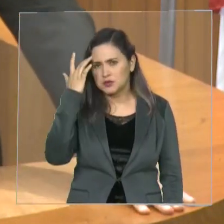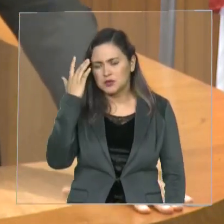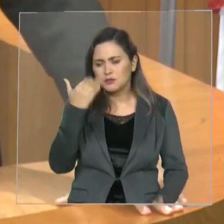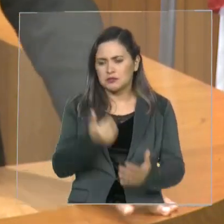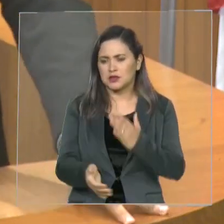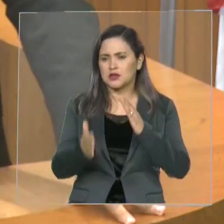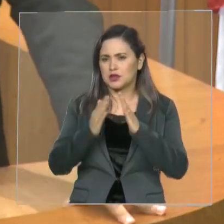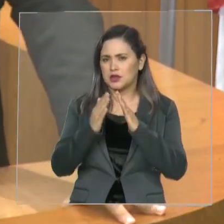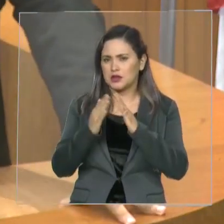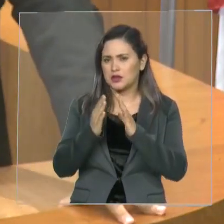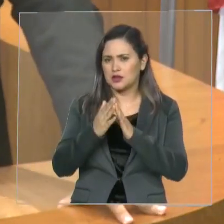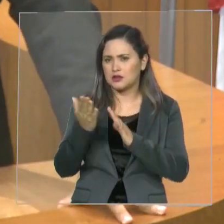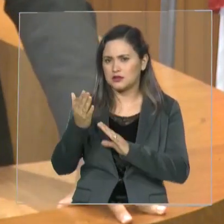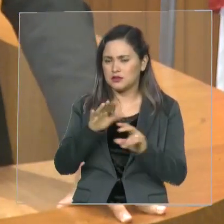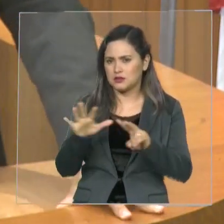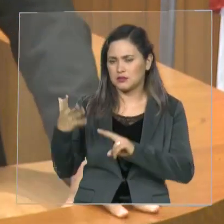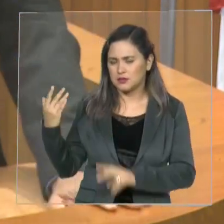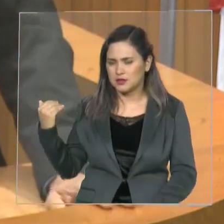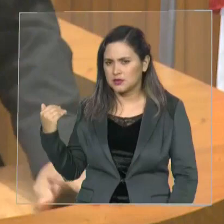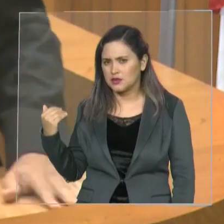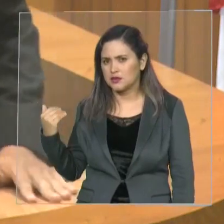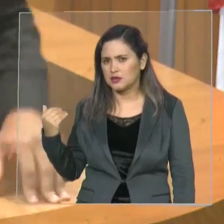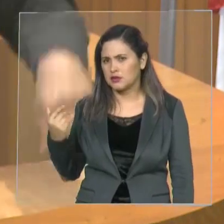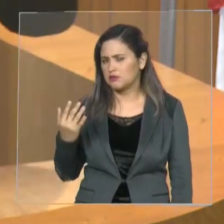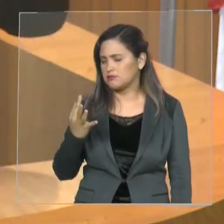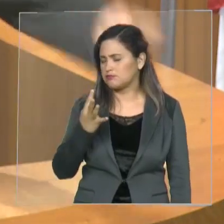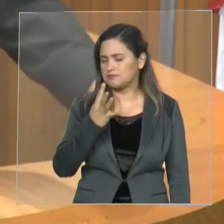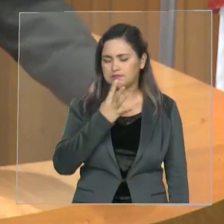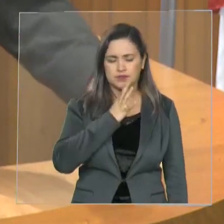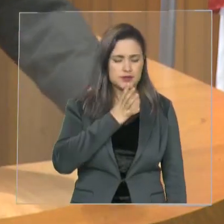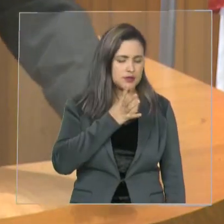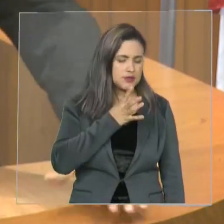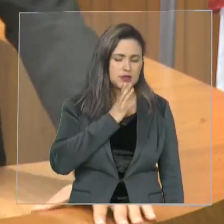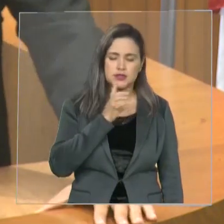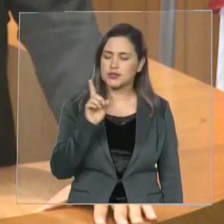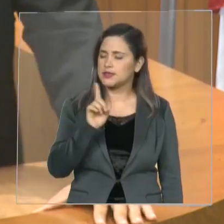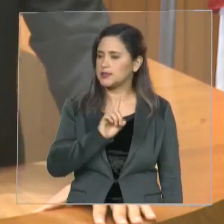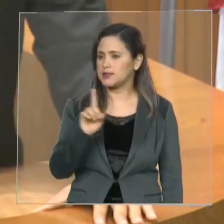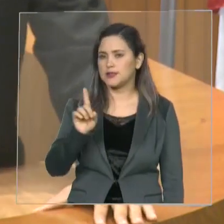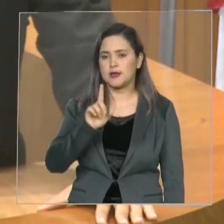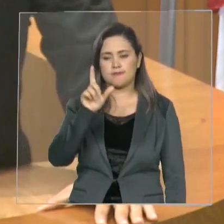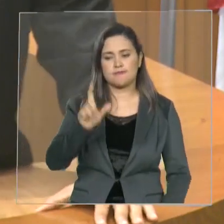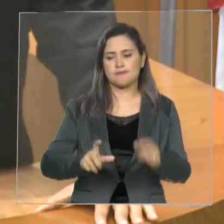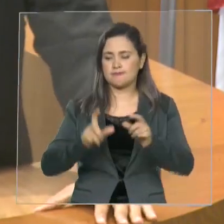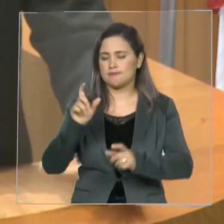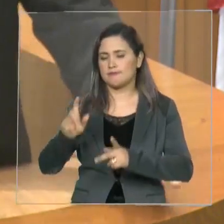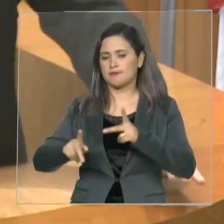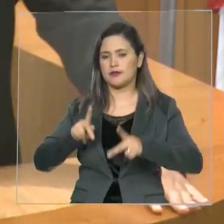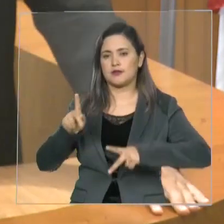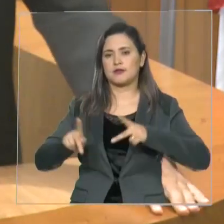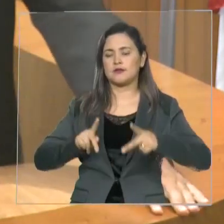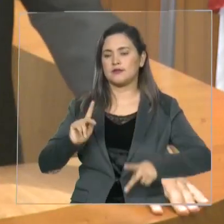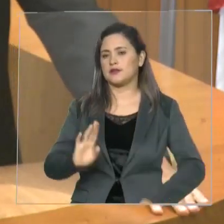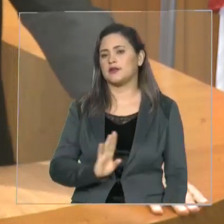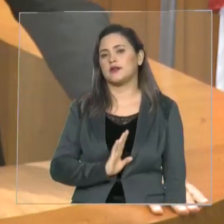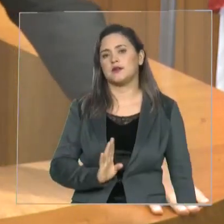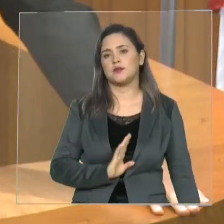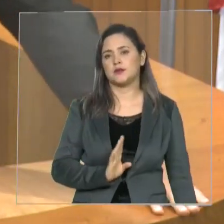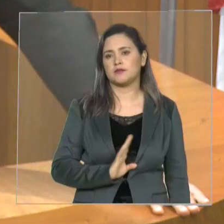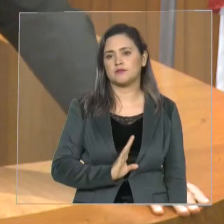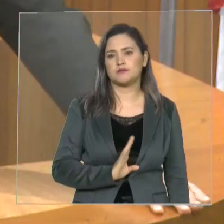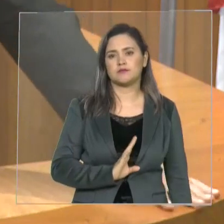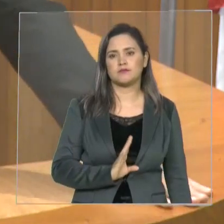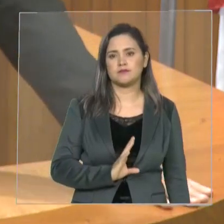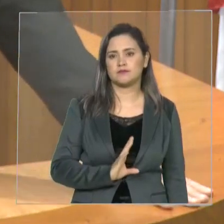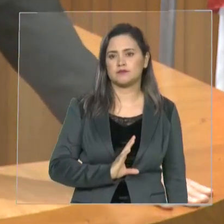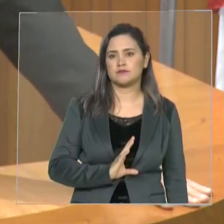é porque o deputado Carlinhos Florenço não conhece Bacabal, não conhece o povo de Bacabal e não anda na cidade. Chegou o